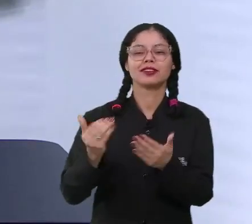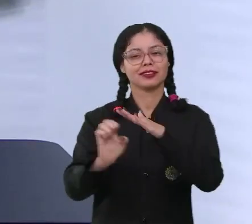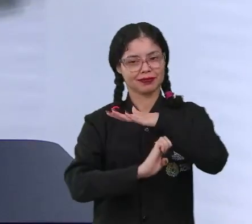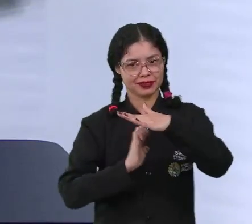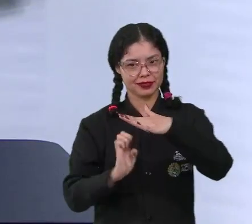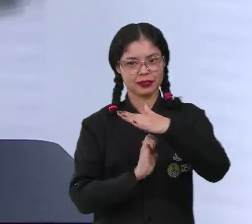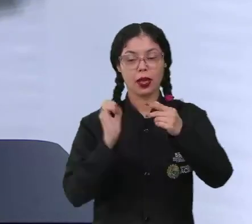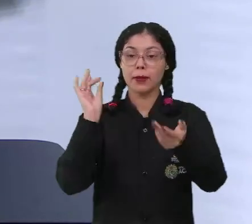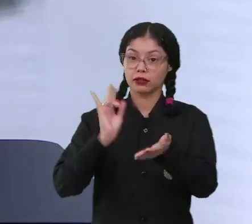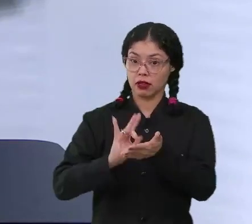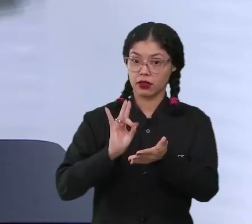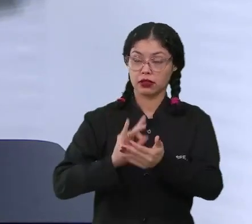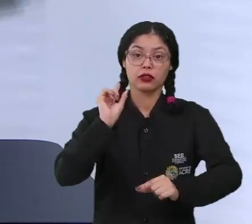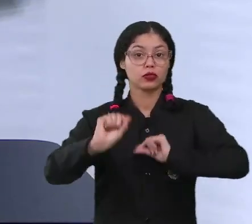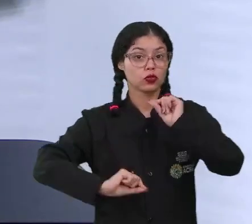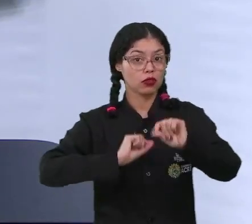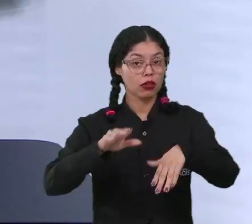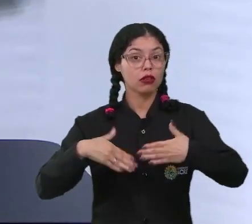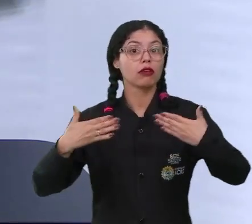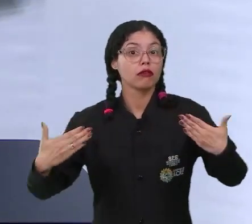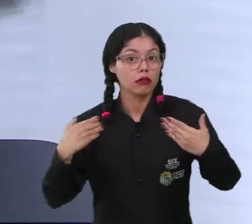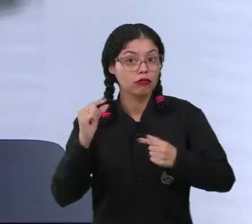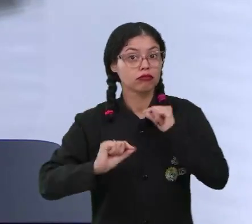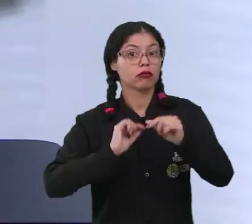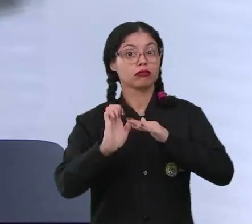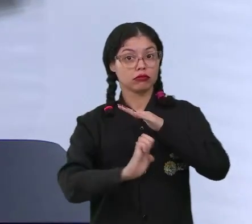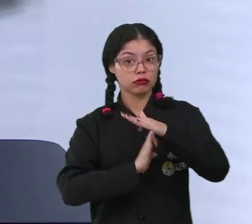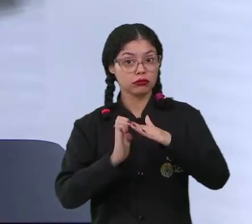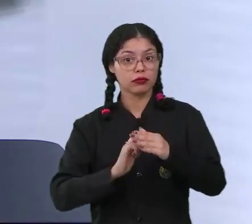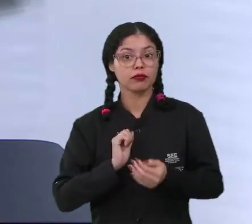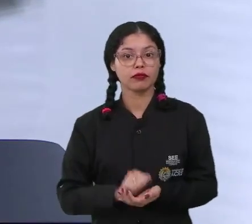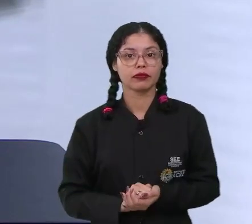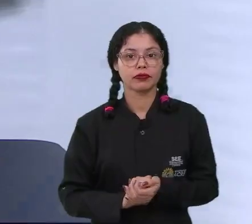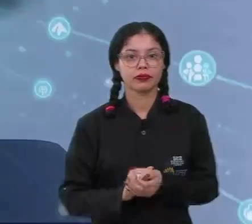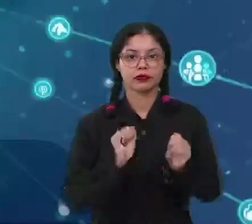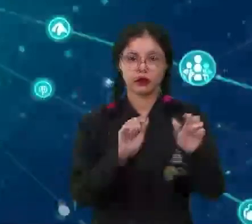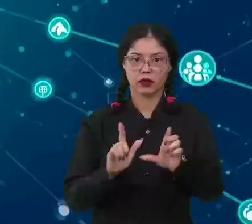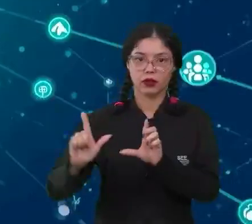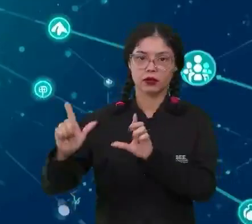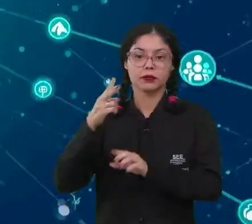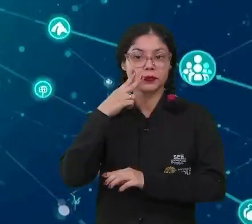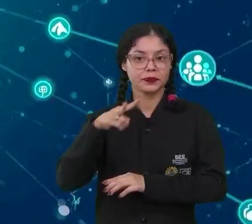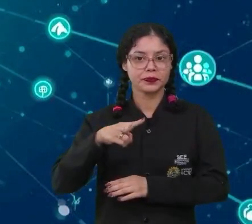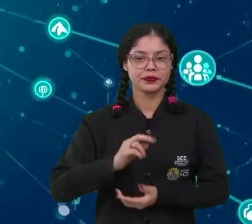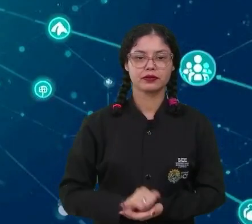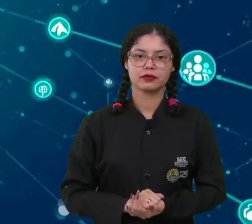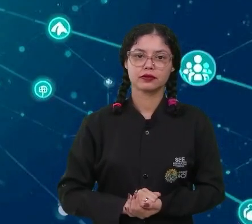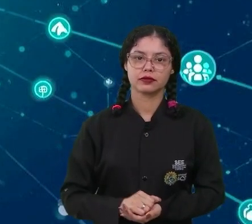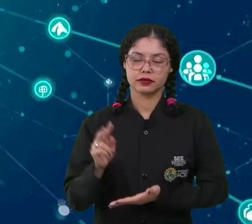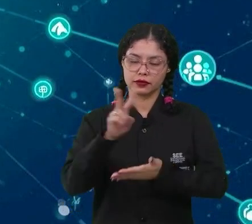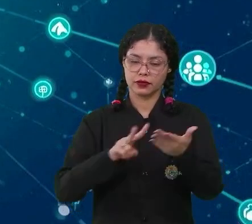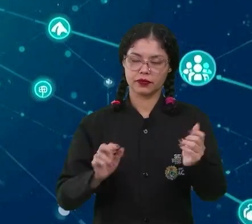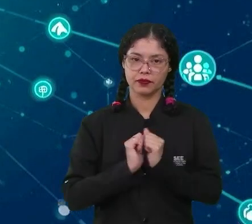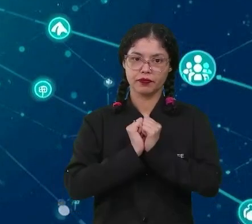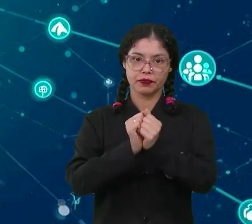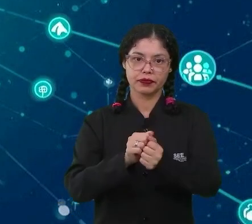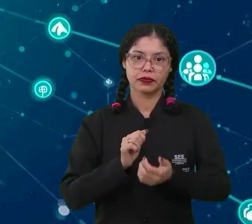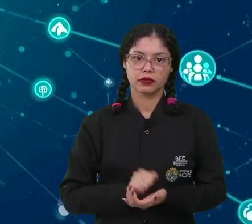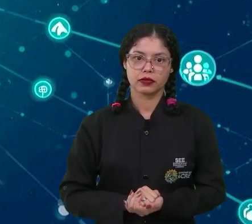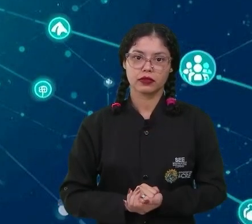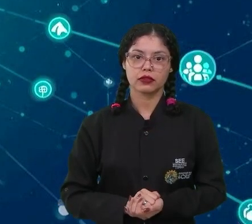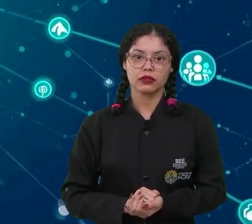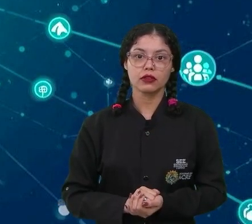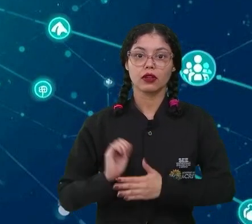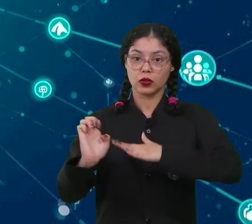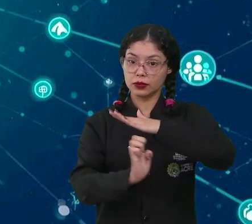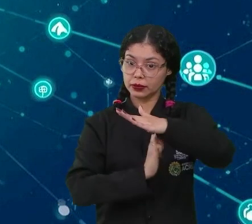empresas. Mas, na verdade, o que são essas empresas transnacionais? Vamos lá. Olha só, pessoal. Leiam aqui junto comigo.